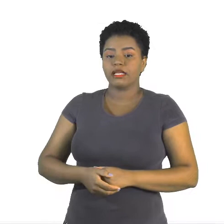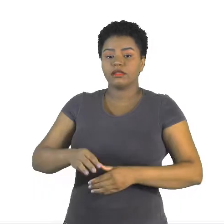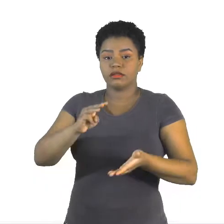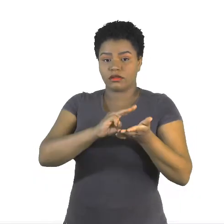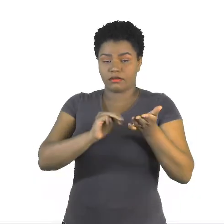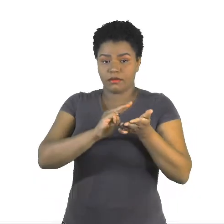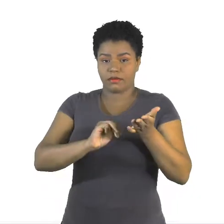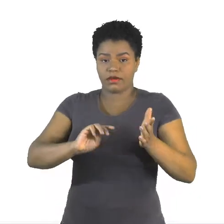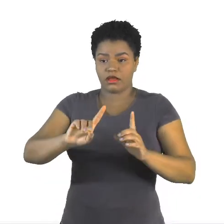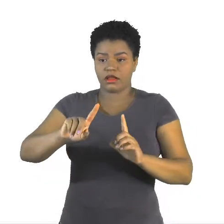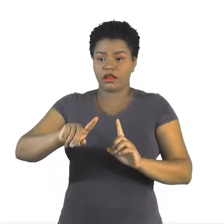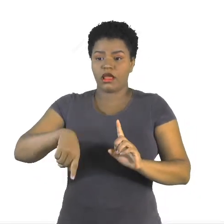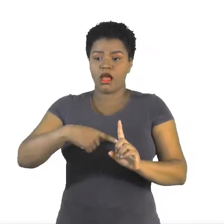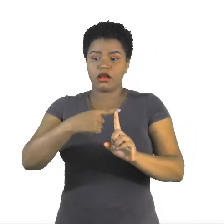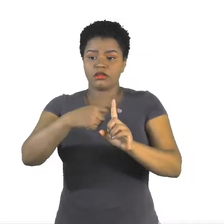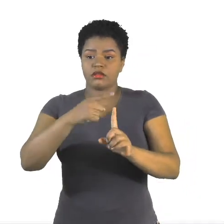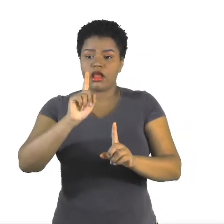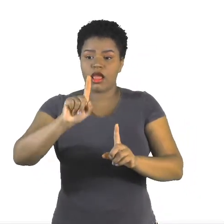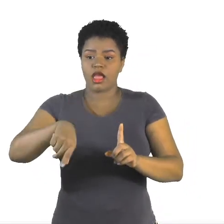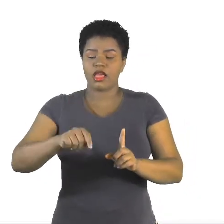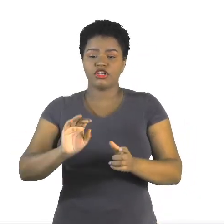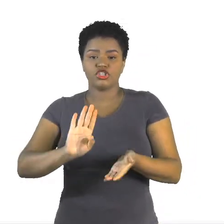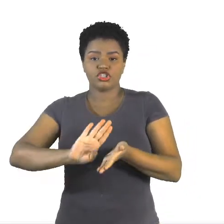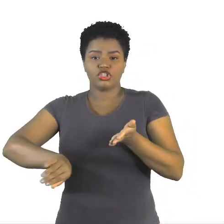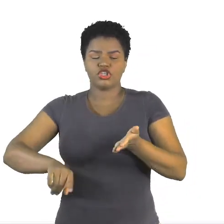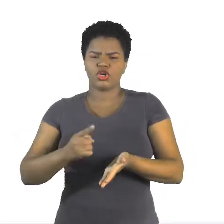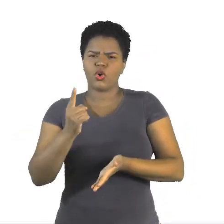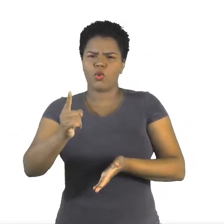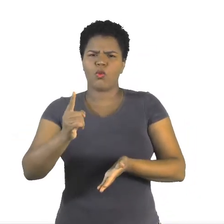na eliminação de uma das incógnitas,